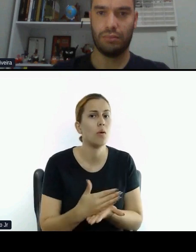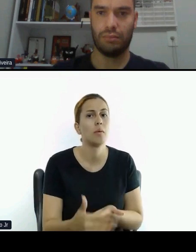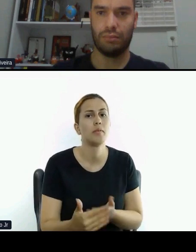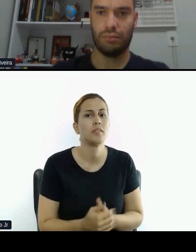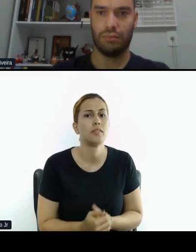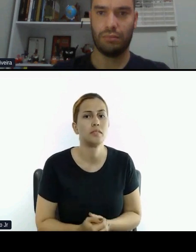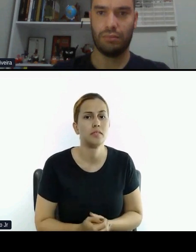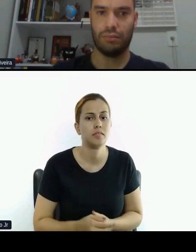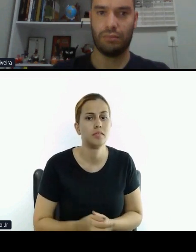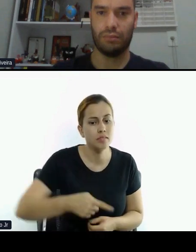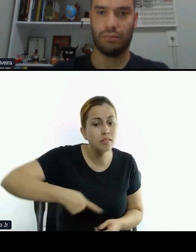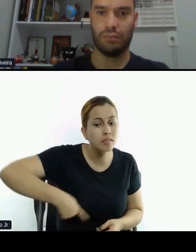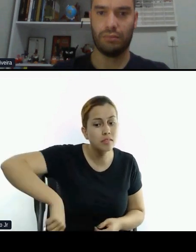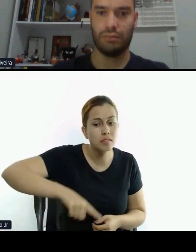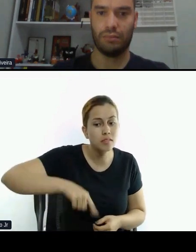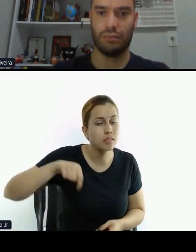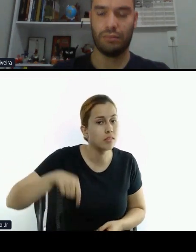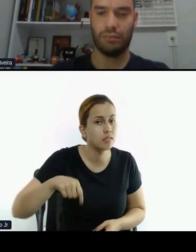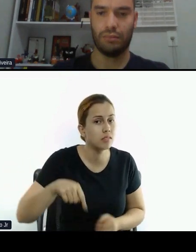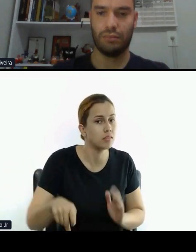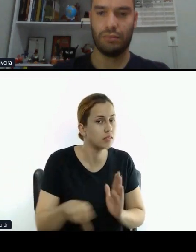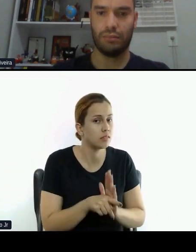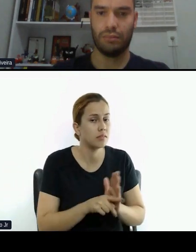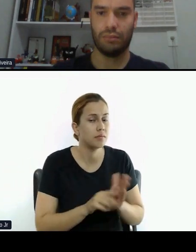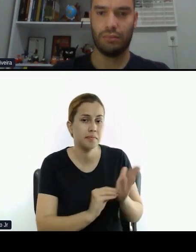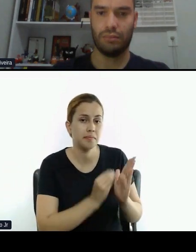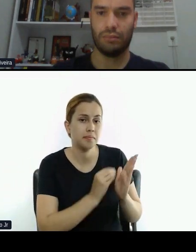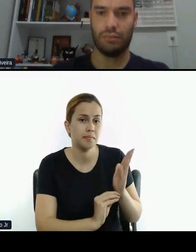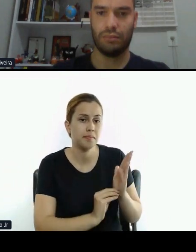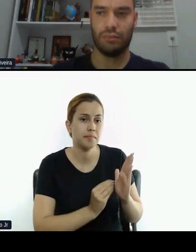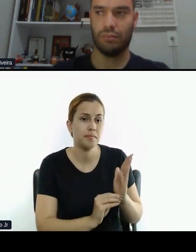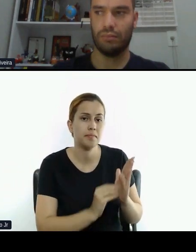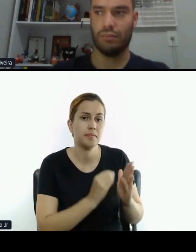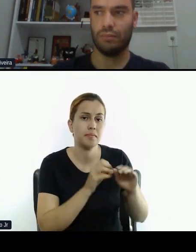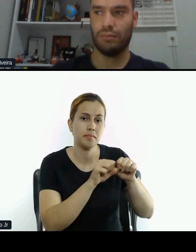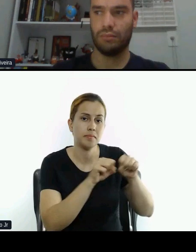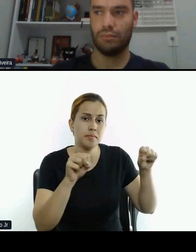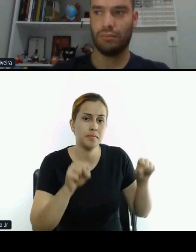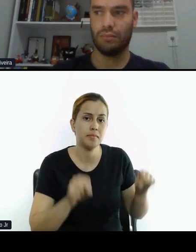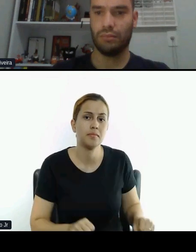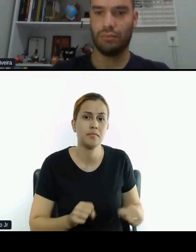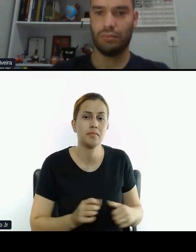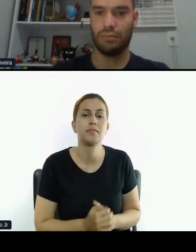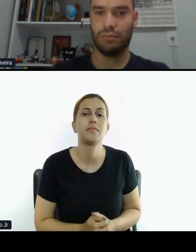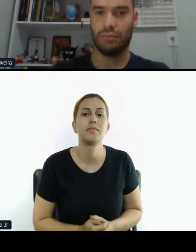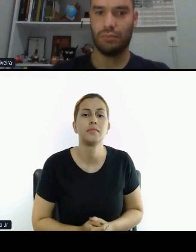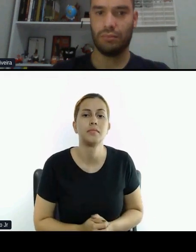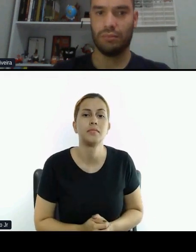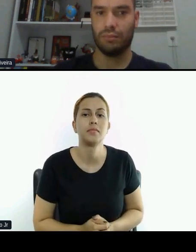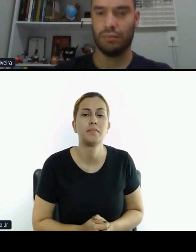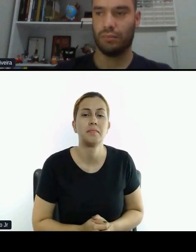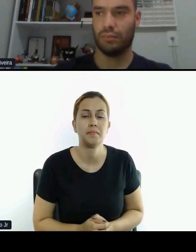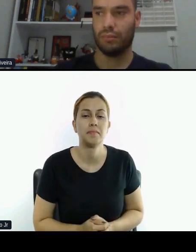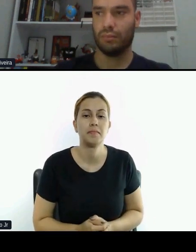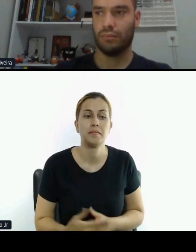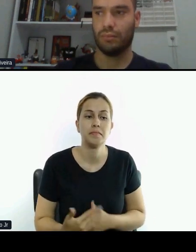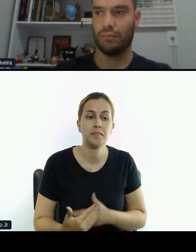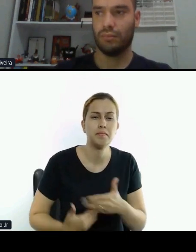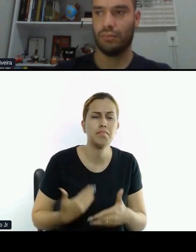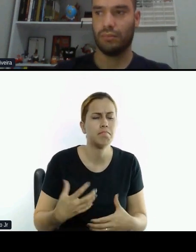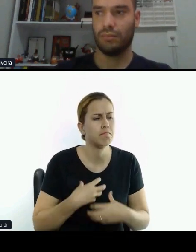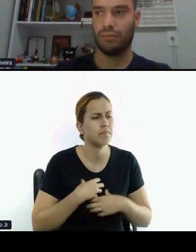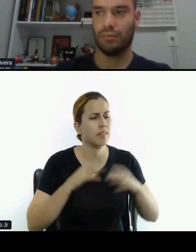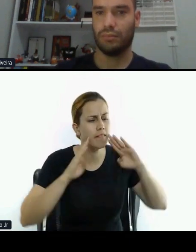nós aqui do Design System, particularmente do Serpro, a gente está assim, muito